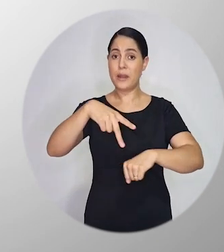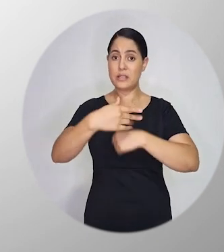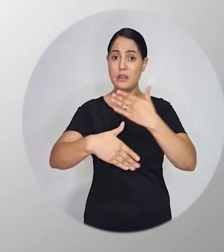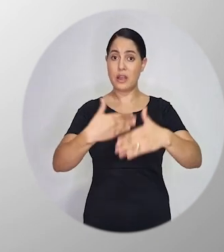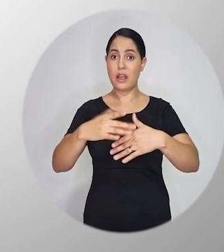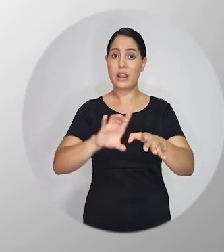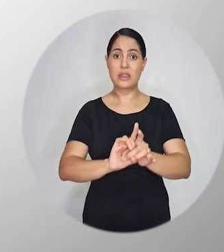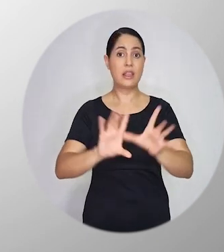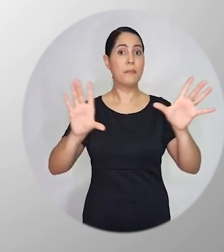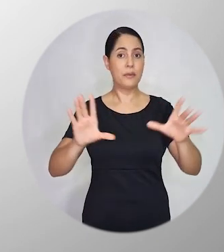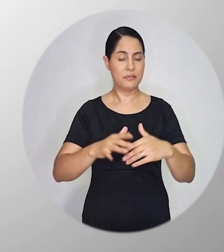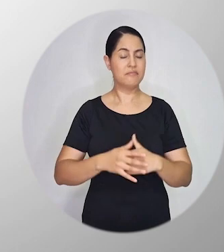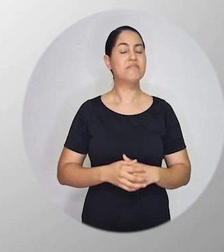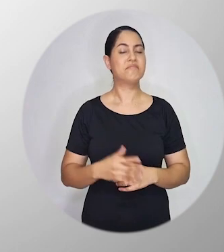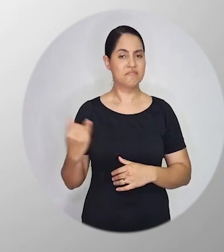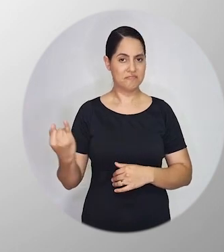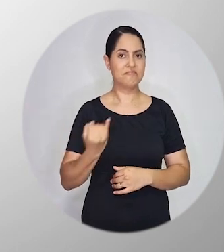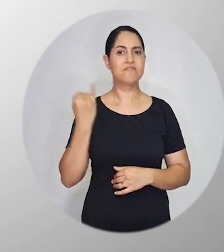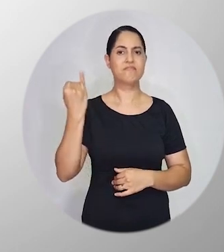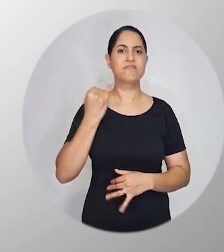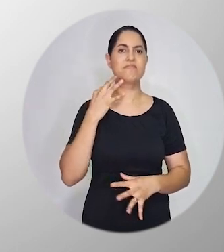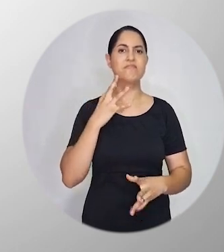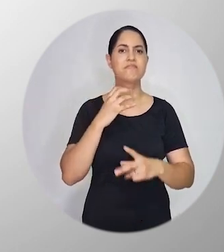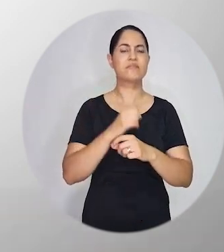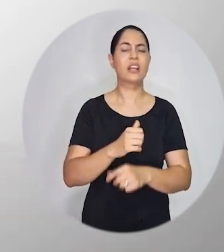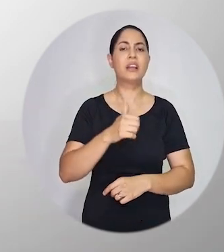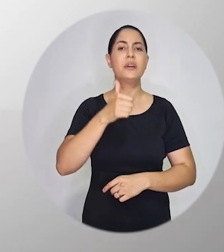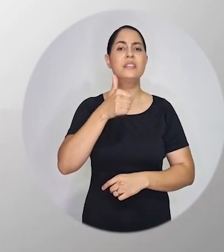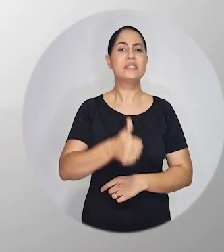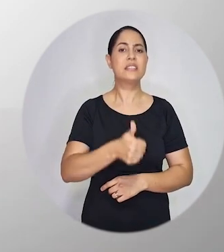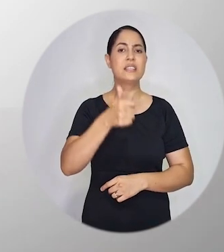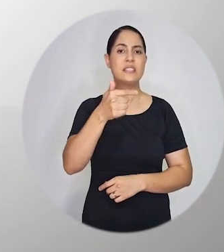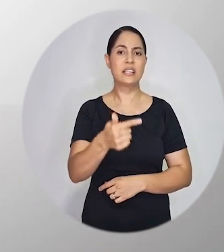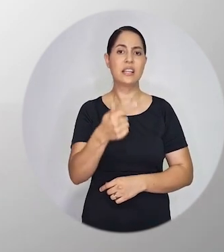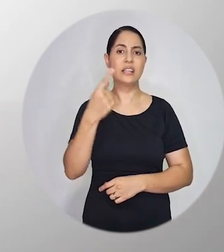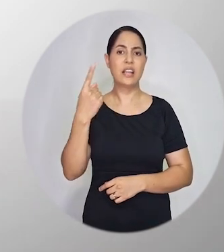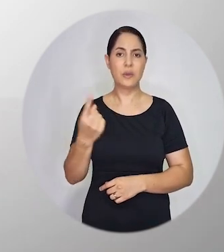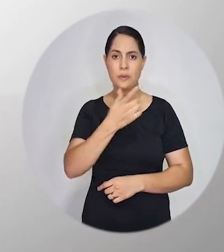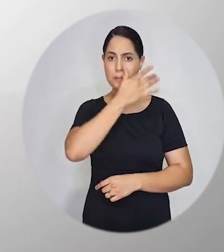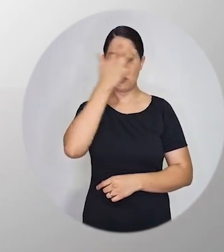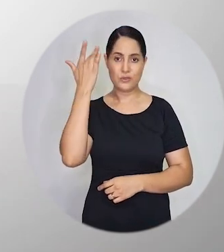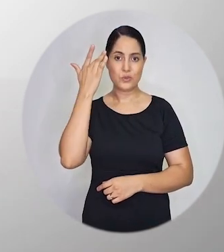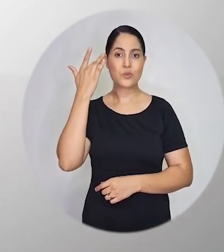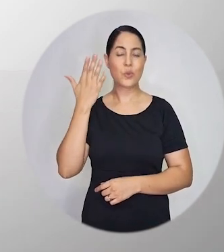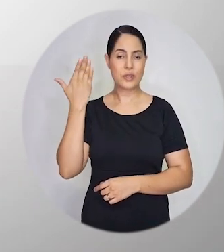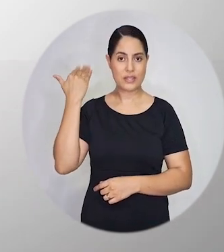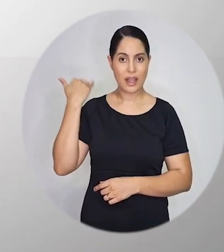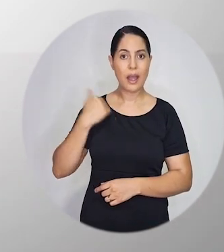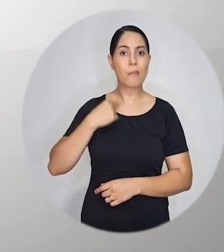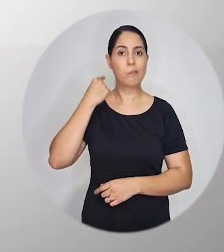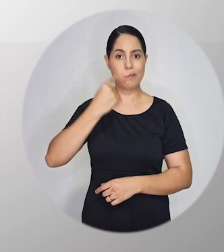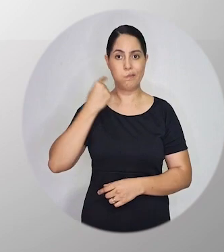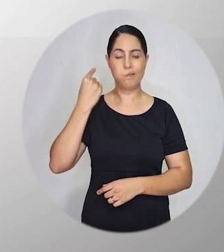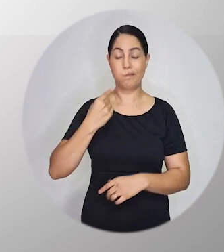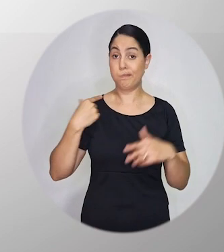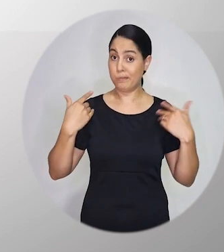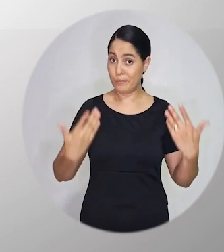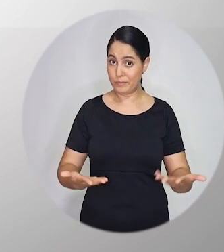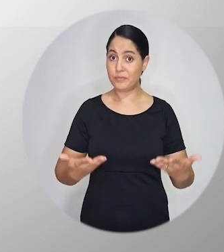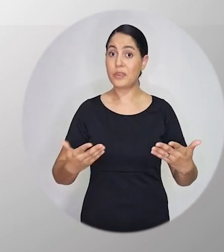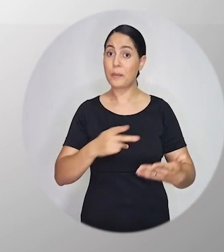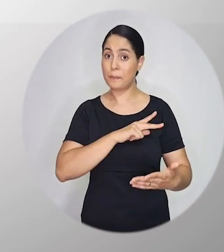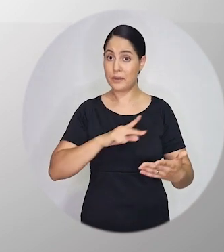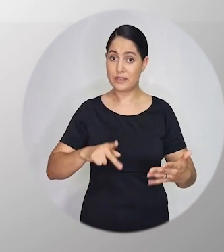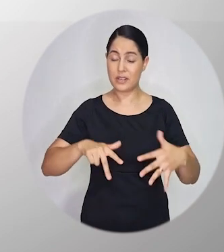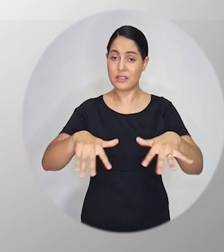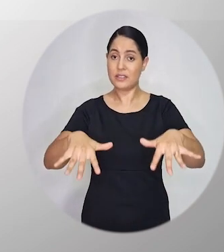na construção de uma nação democrática. Nada menos do que 171 membros daquele colegiado eram advogados, inclusive o